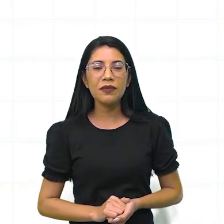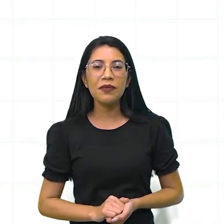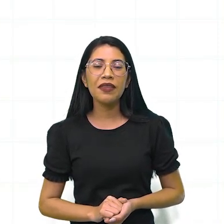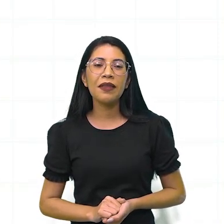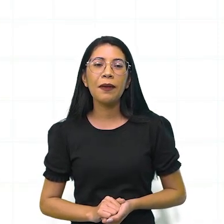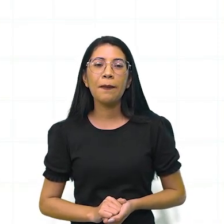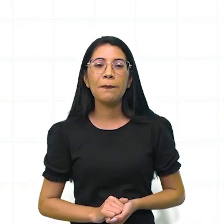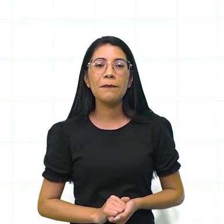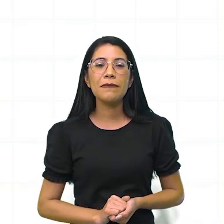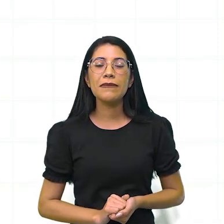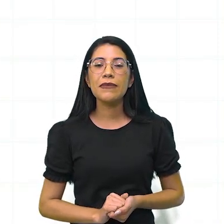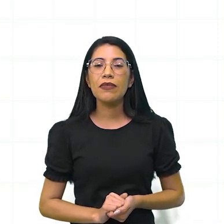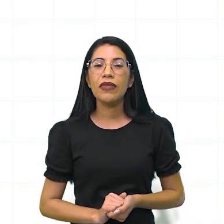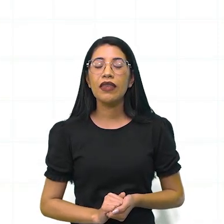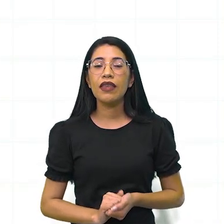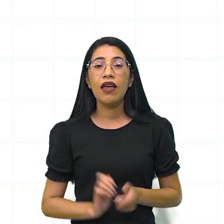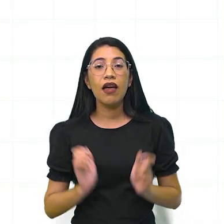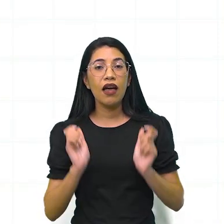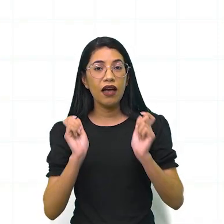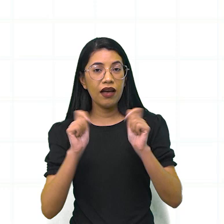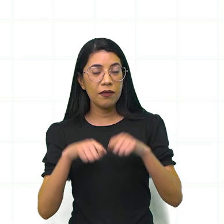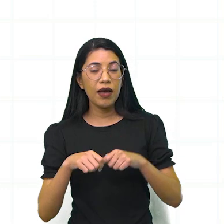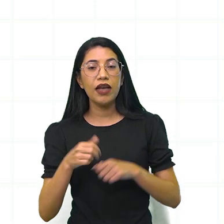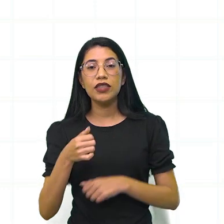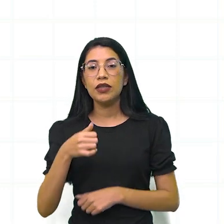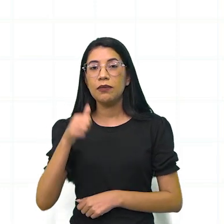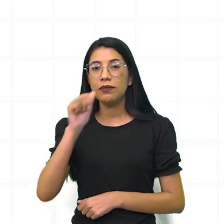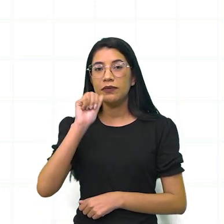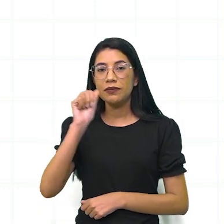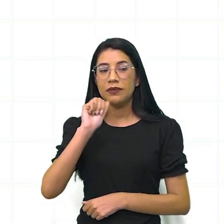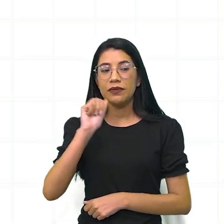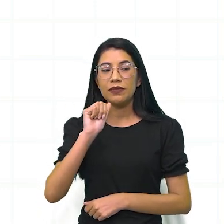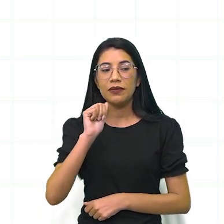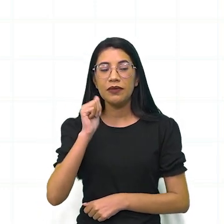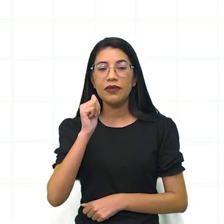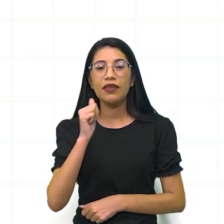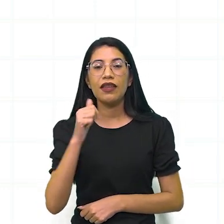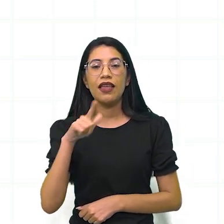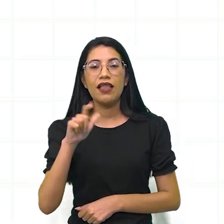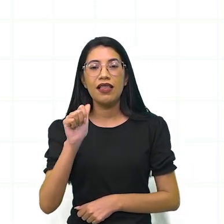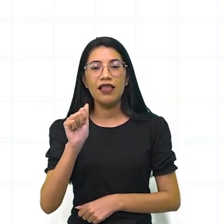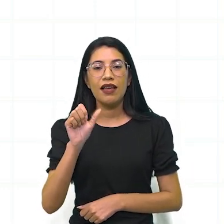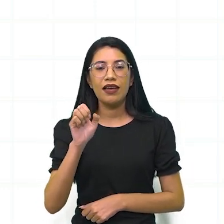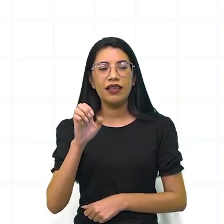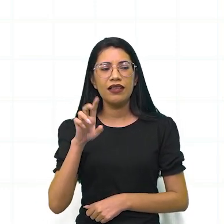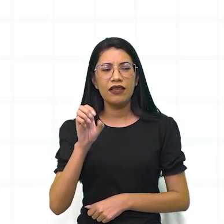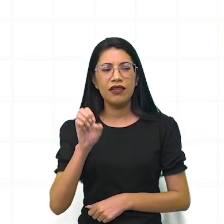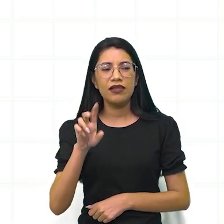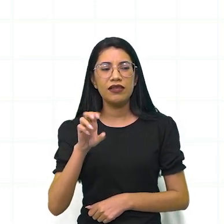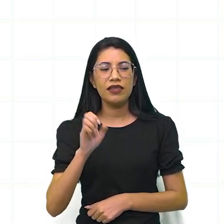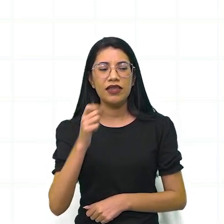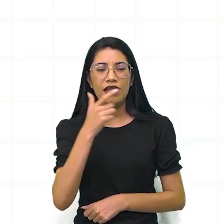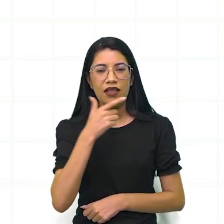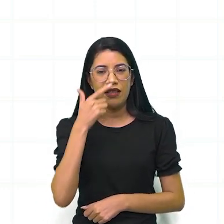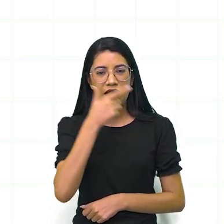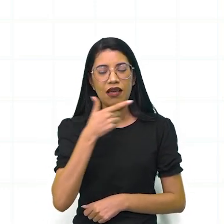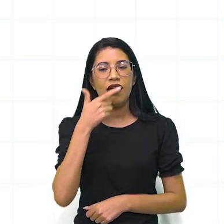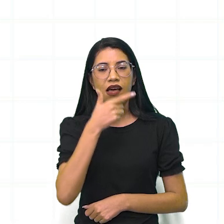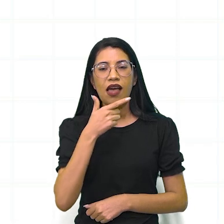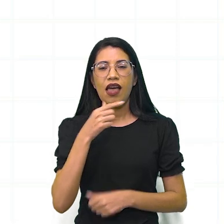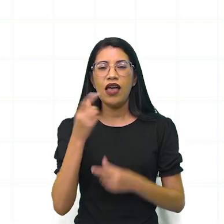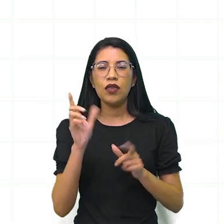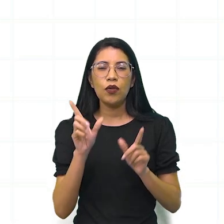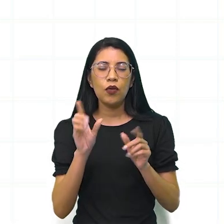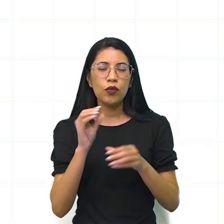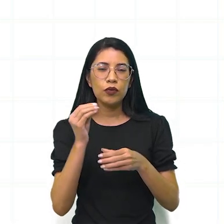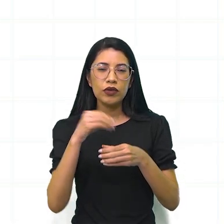A capacidade de ingerir a lactose, o açúcar do leite, é geralmente reduzida em